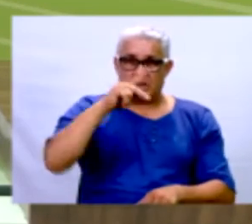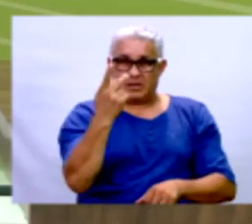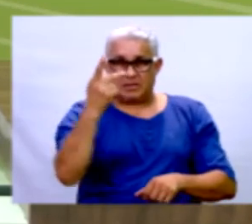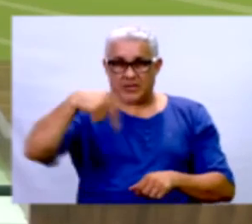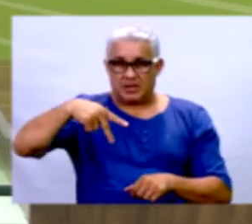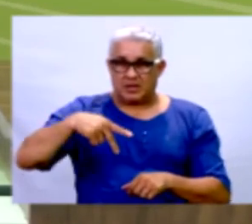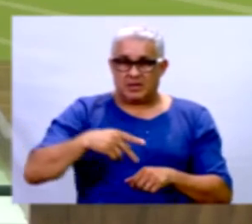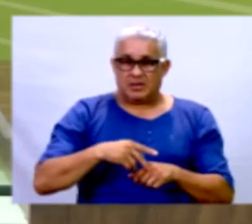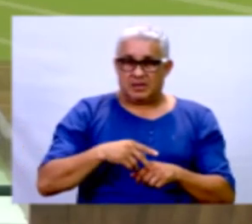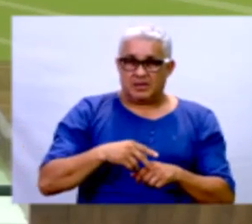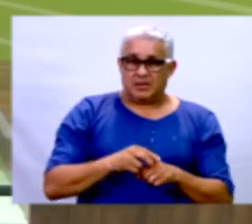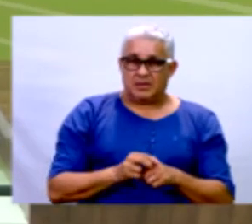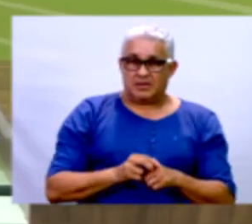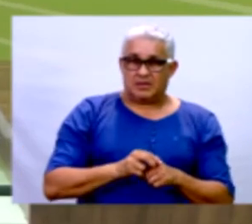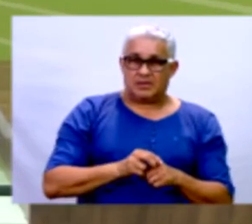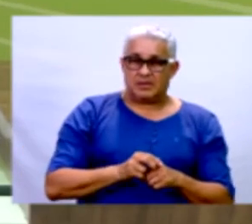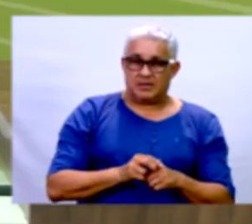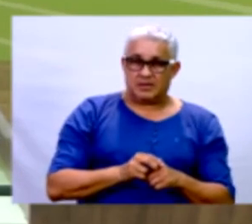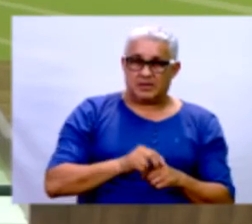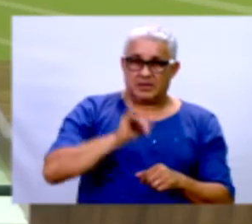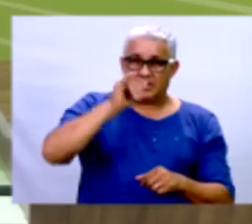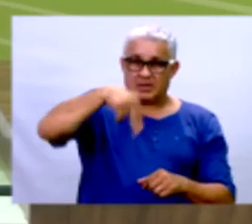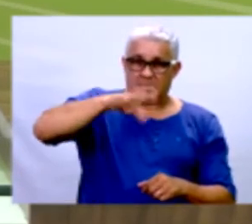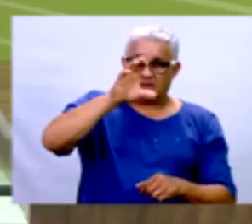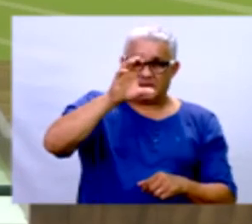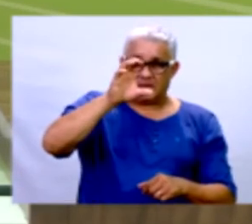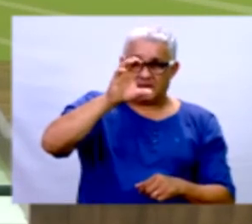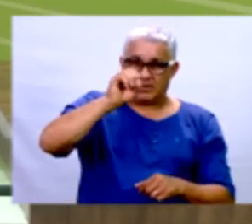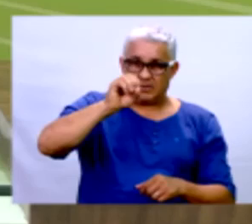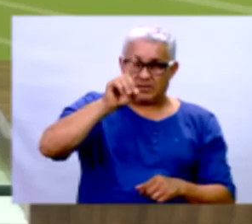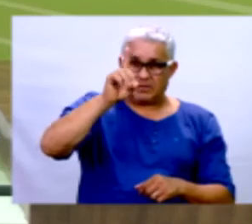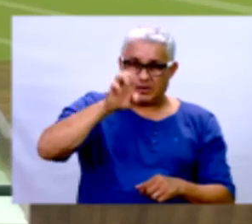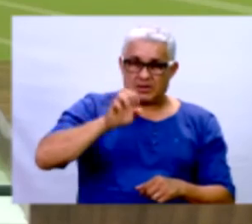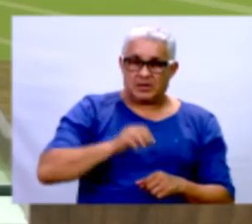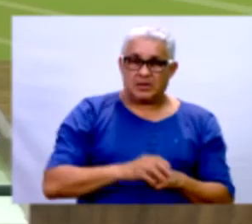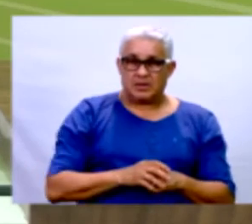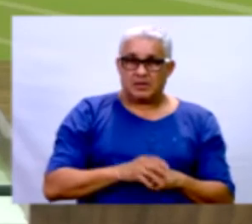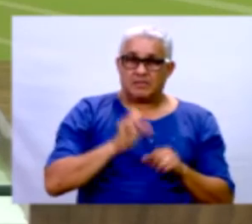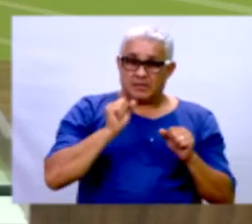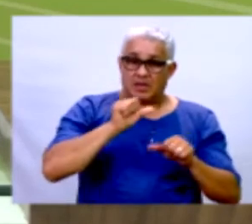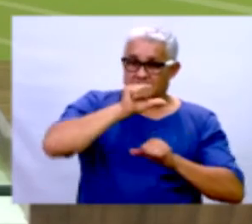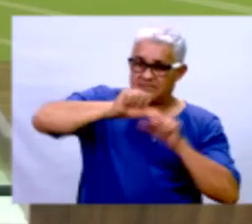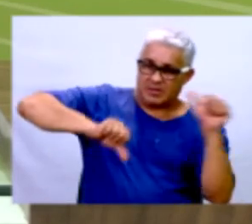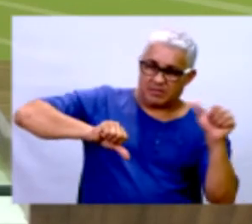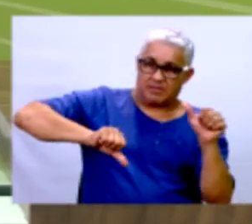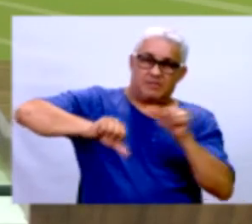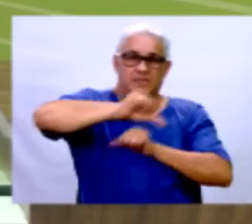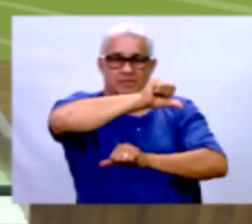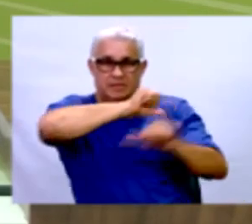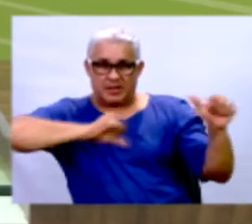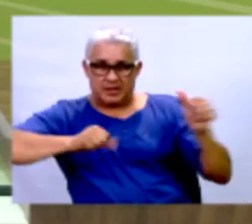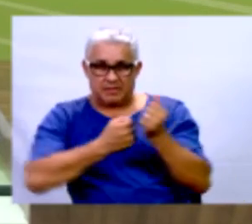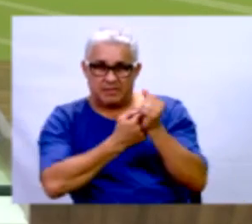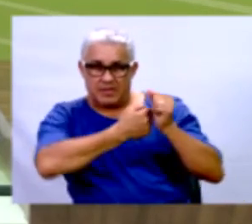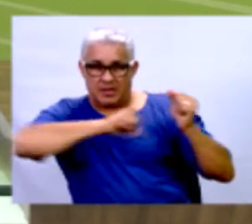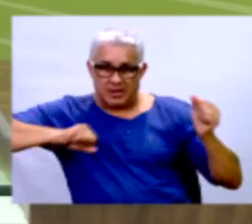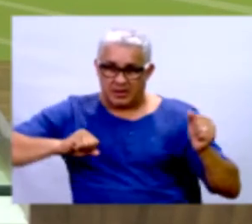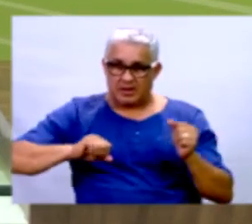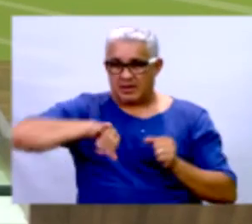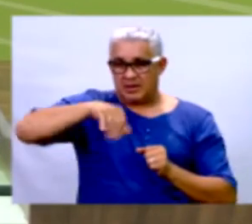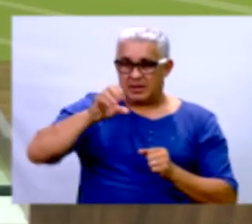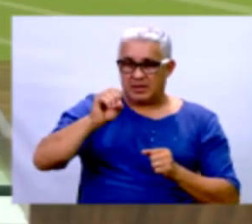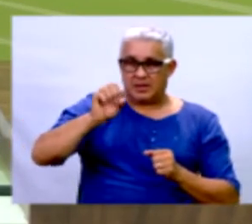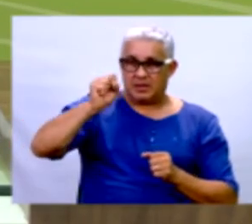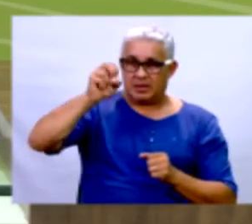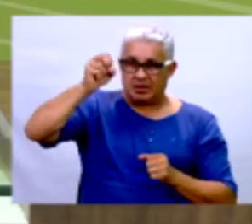o inverso, ele pega as informações em PHP, que a gente pode estruturar, e decodificá-la para JSON. Isso para